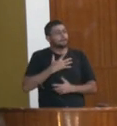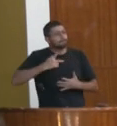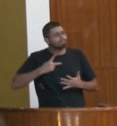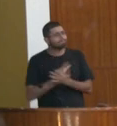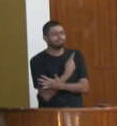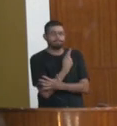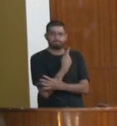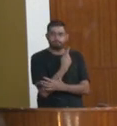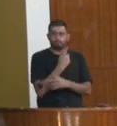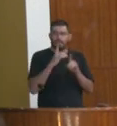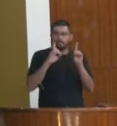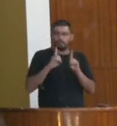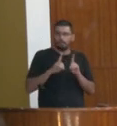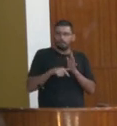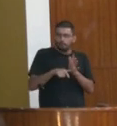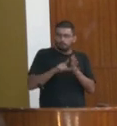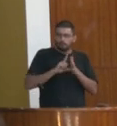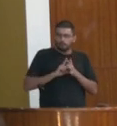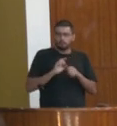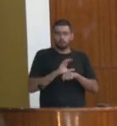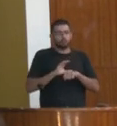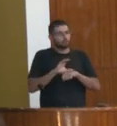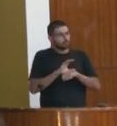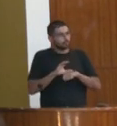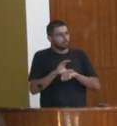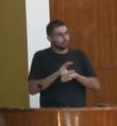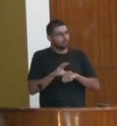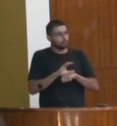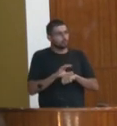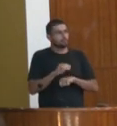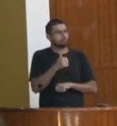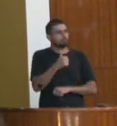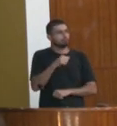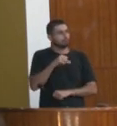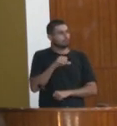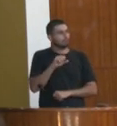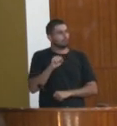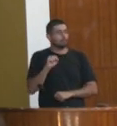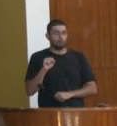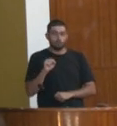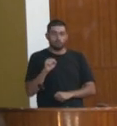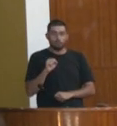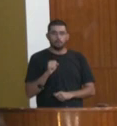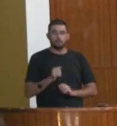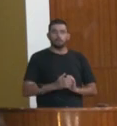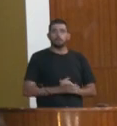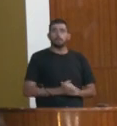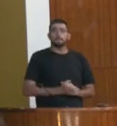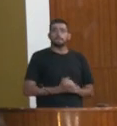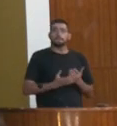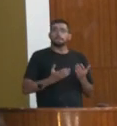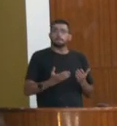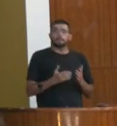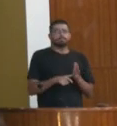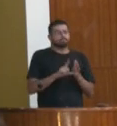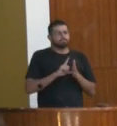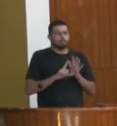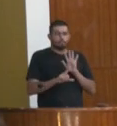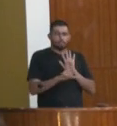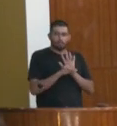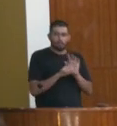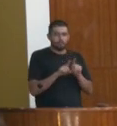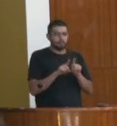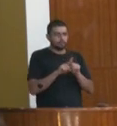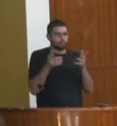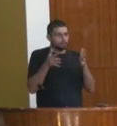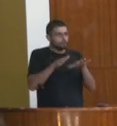da Constituição de 88, antes da legislação do SUAS e antes da lei de inclusão